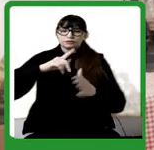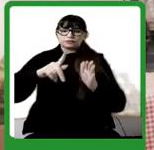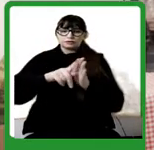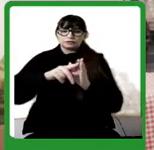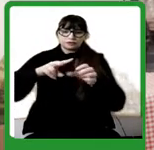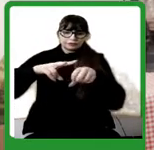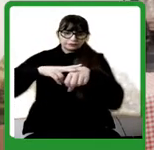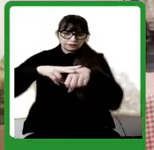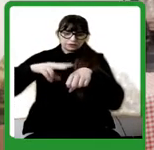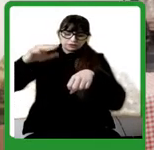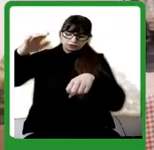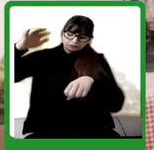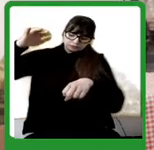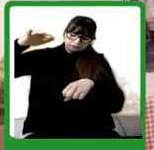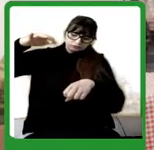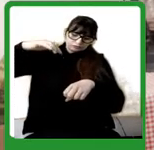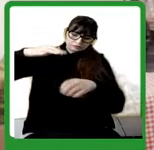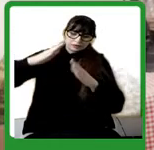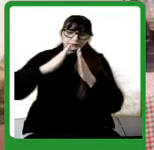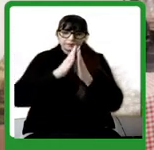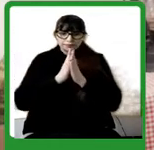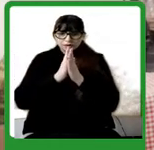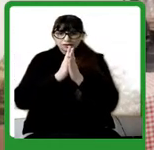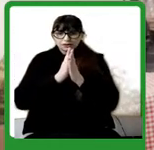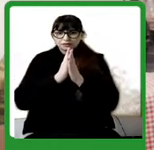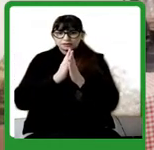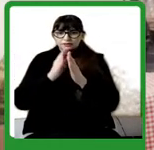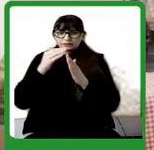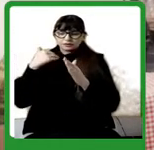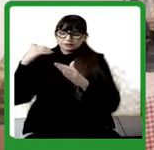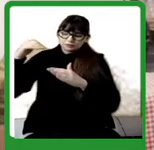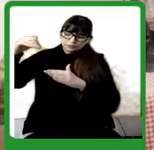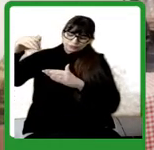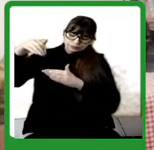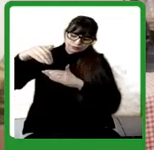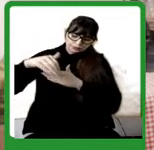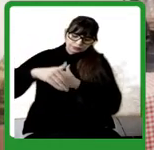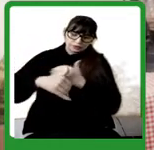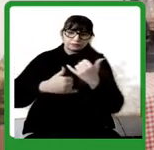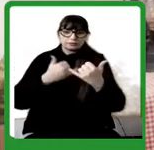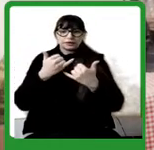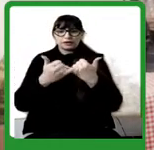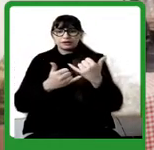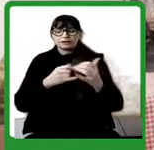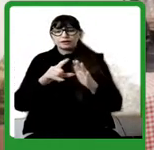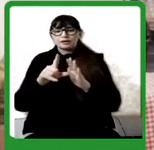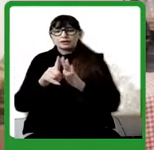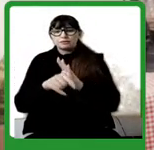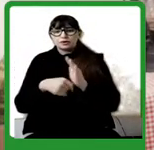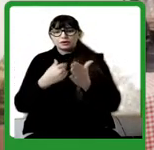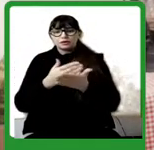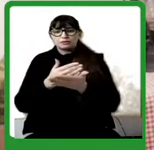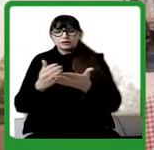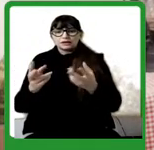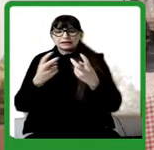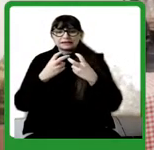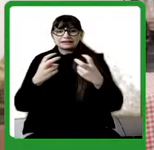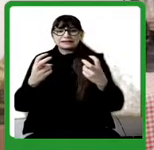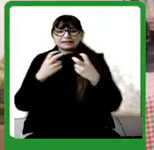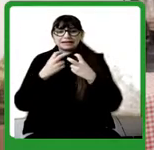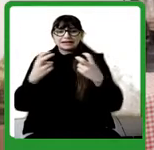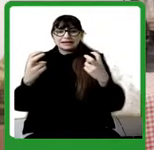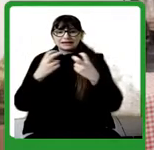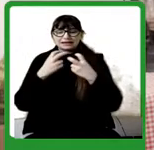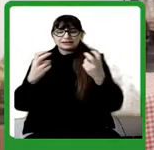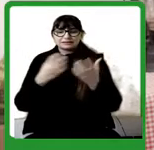Aí nós saía das missas lá fora e ficava brincando. E daí no começo nós ficava quieto, depois começavam a gritar. E quando começavam a